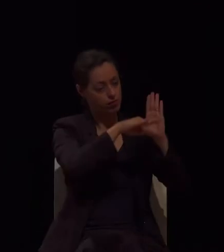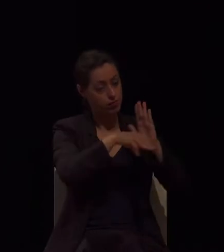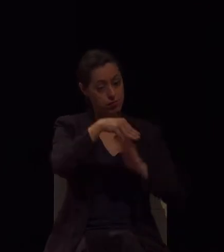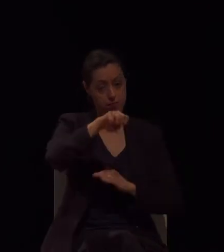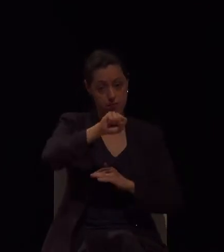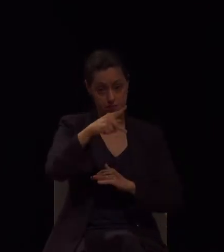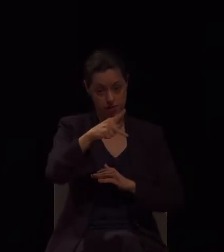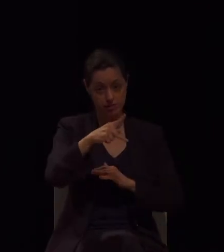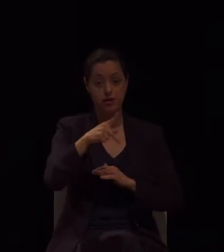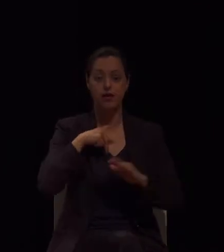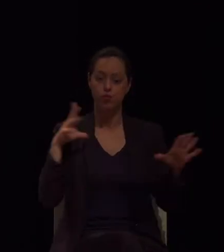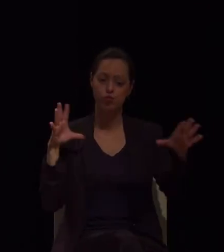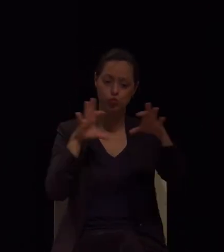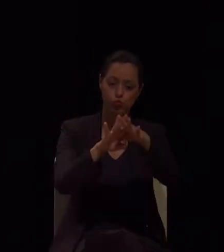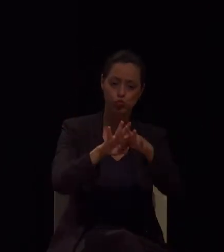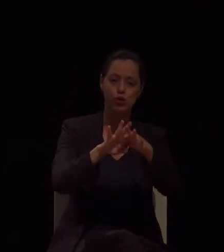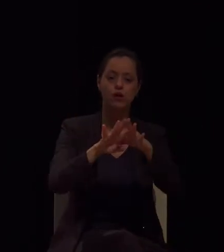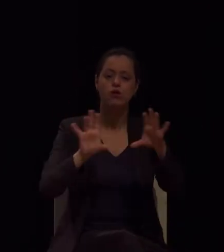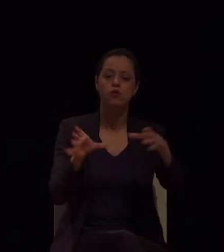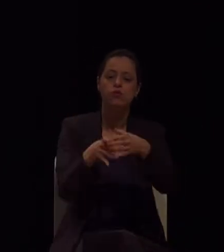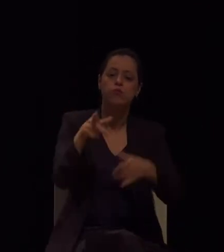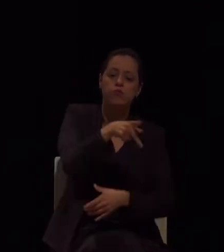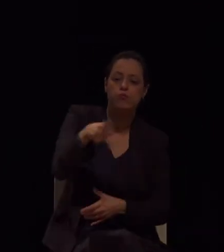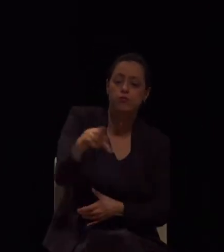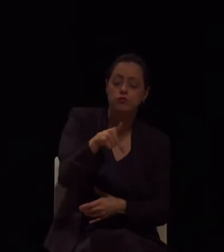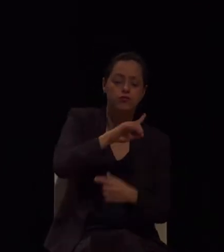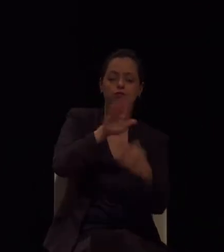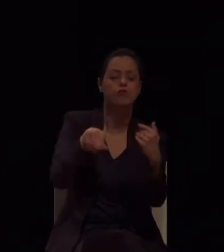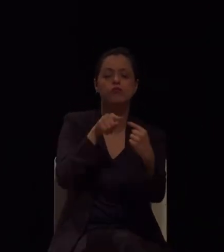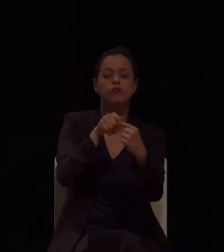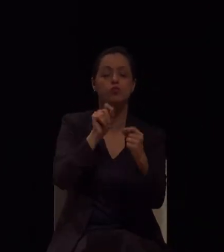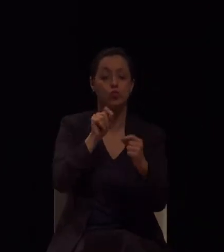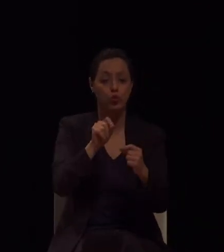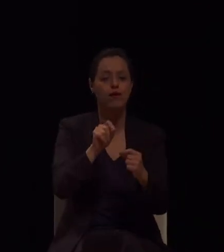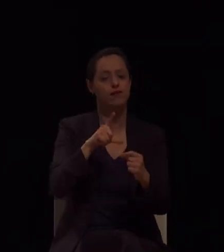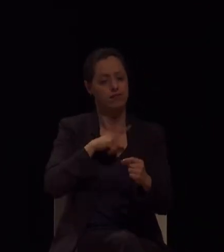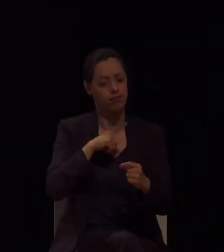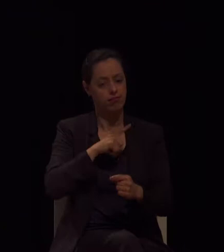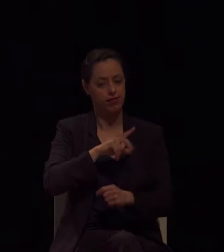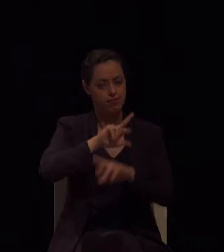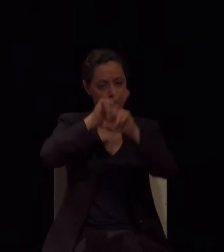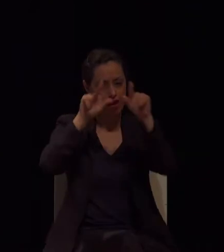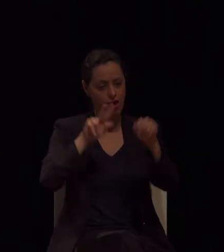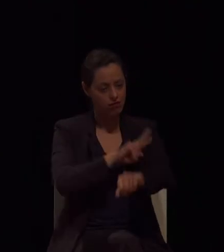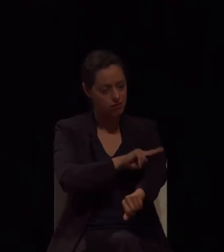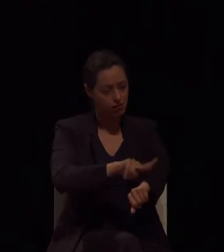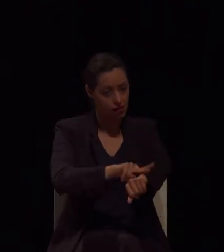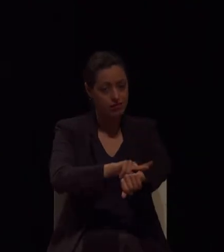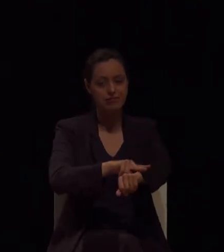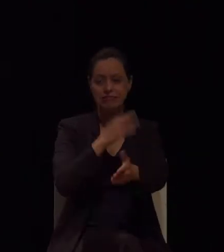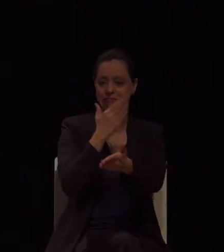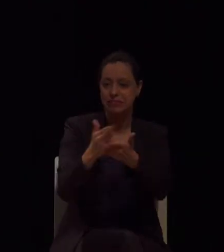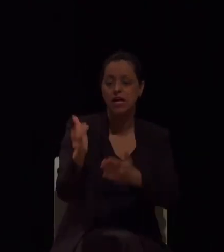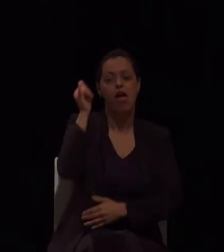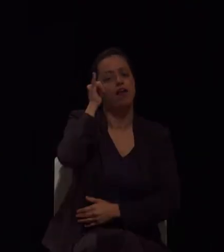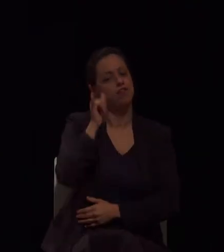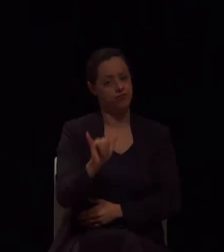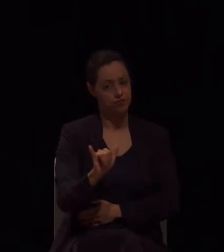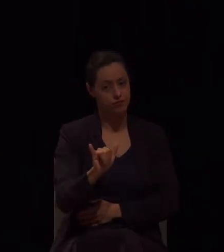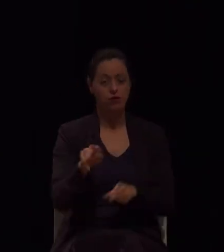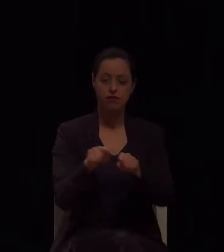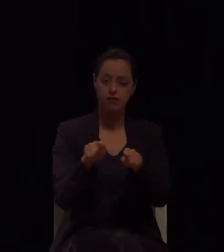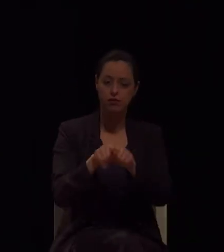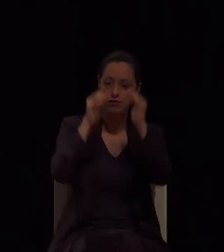é especificamente focados nessa questão da educação de racista e das culturas afro-brasileiras é e se encontra a